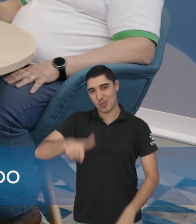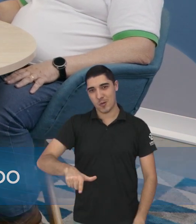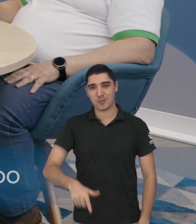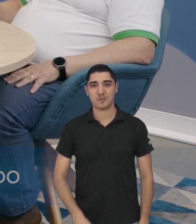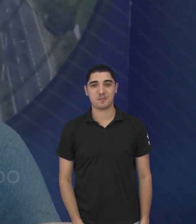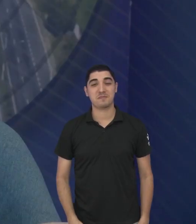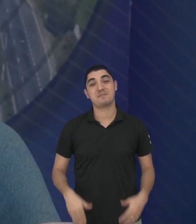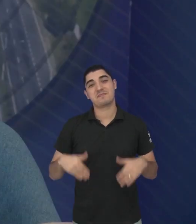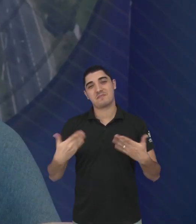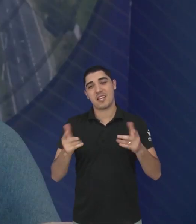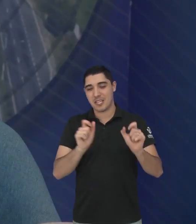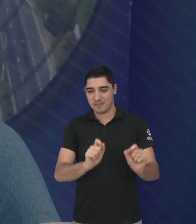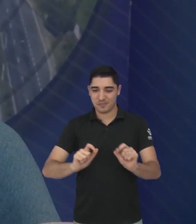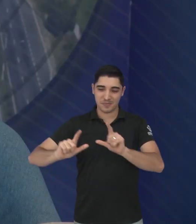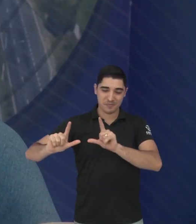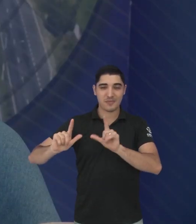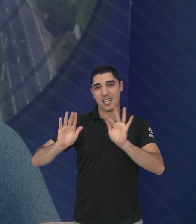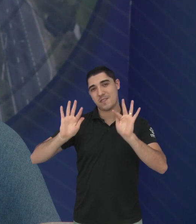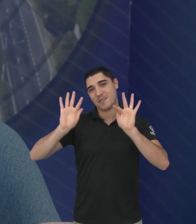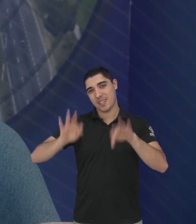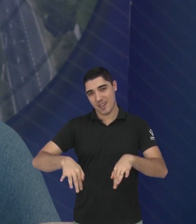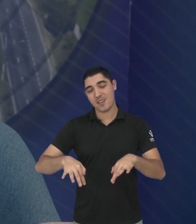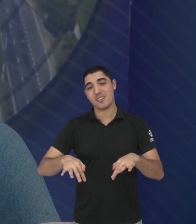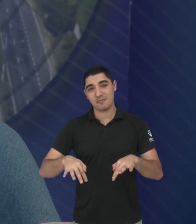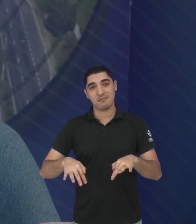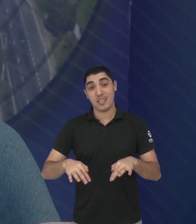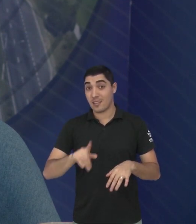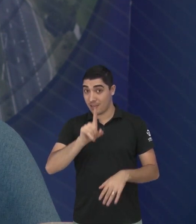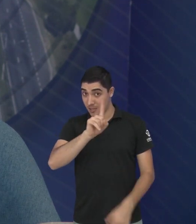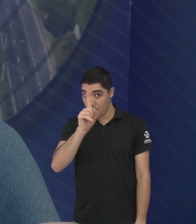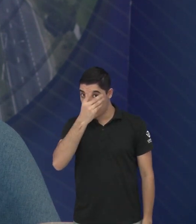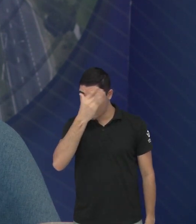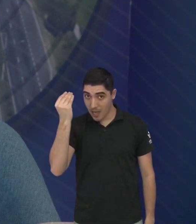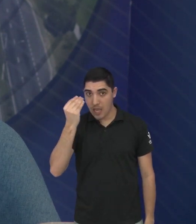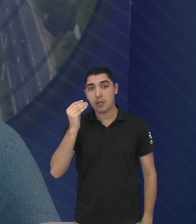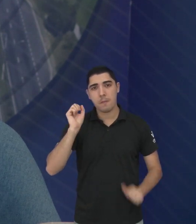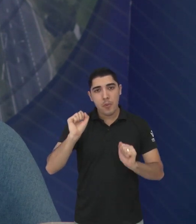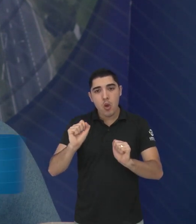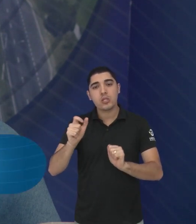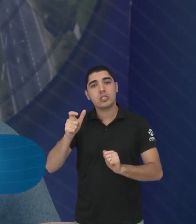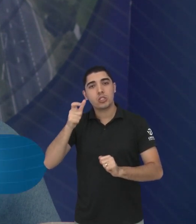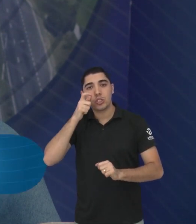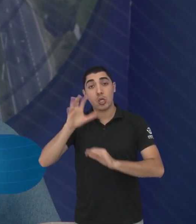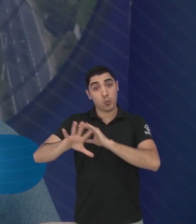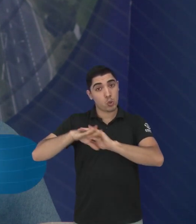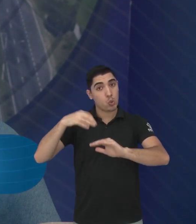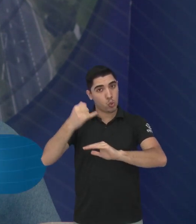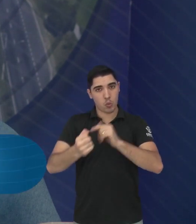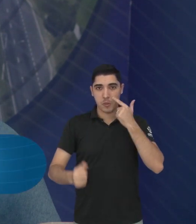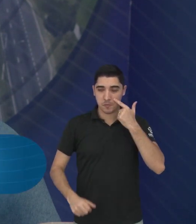próxima. É isso, o Diálogos da Cidade fica por aqui, mas não se esqueça de nos acompanhar pelo